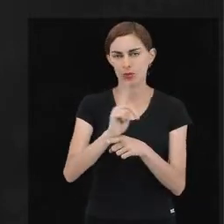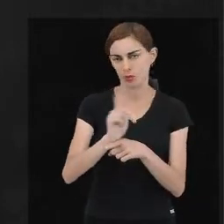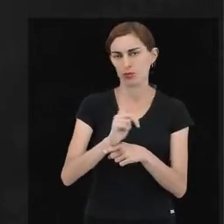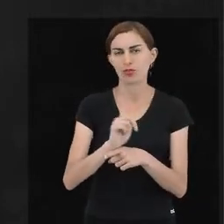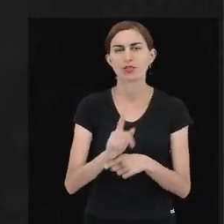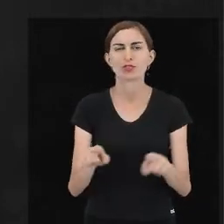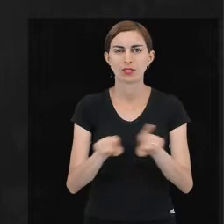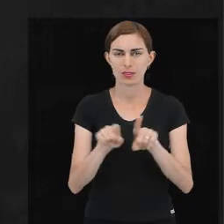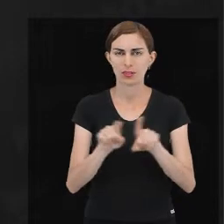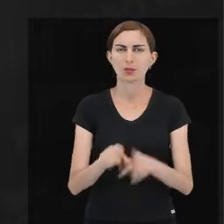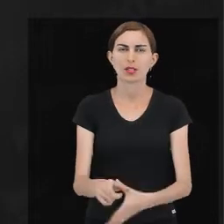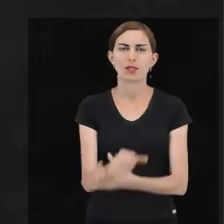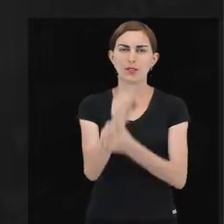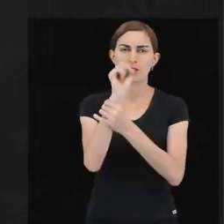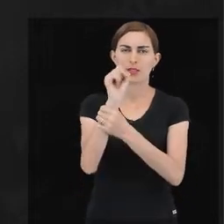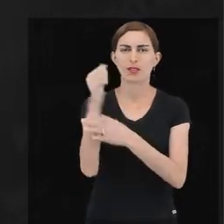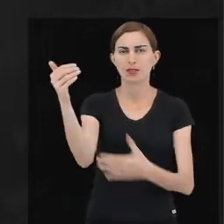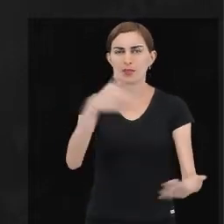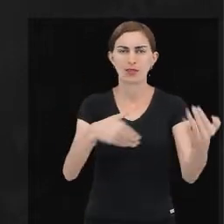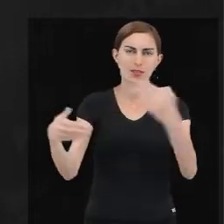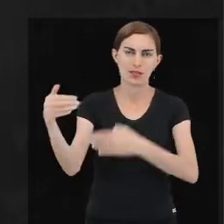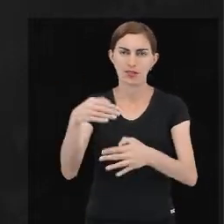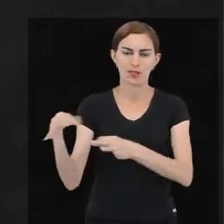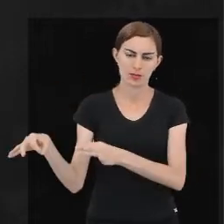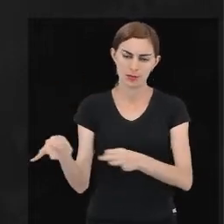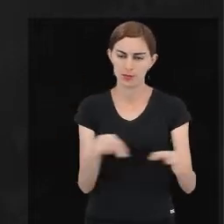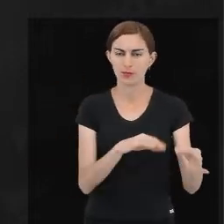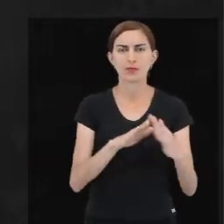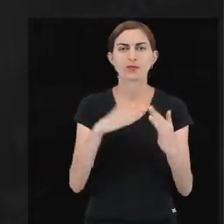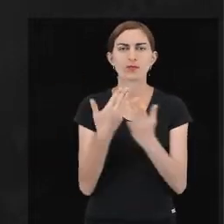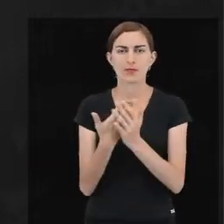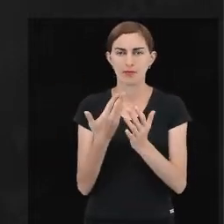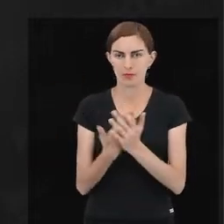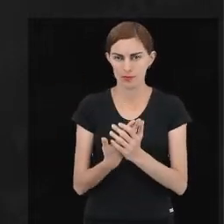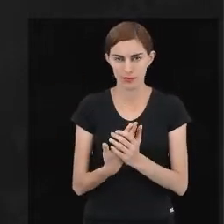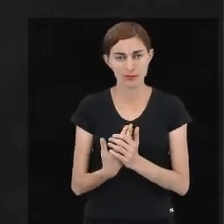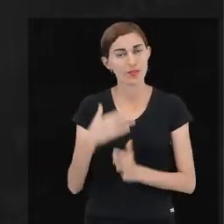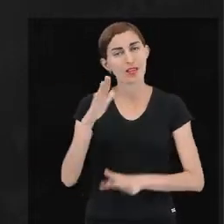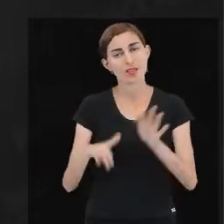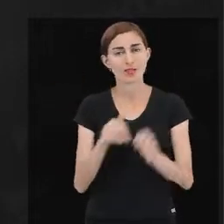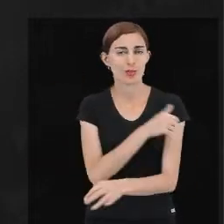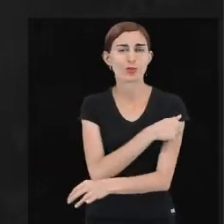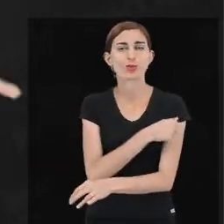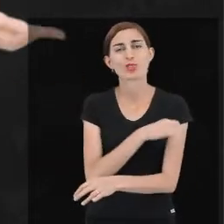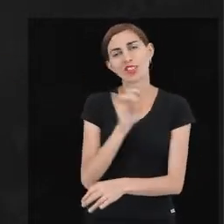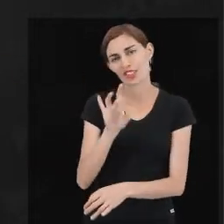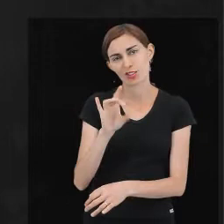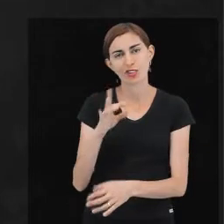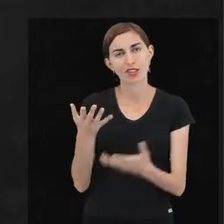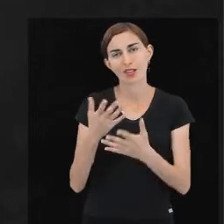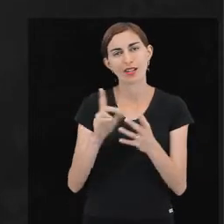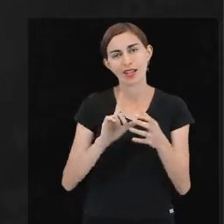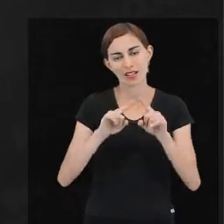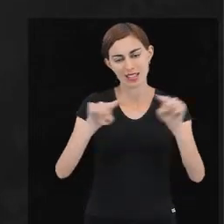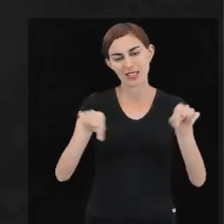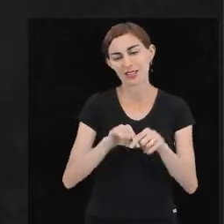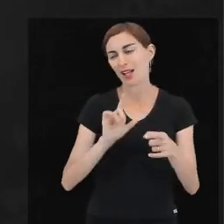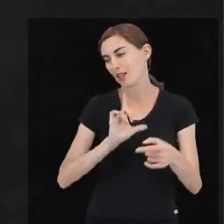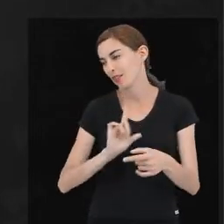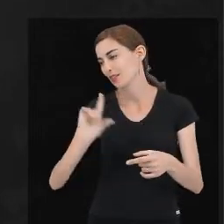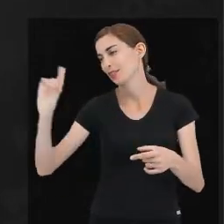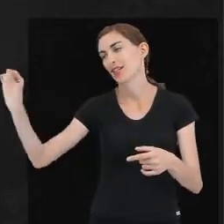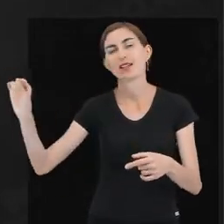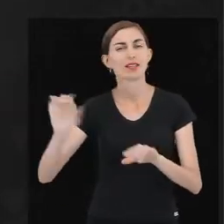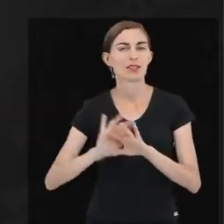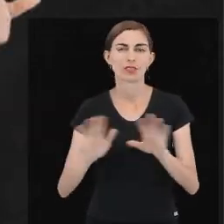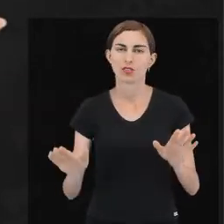gestor e temos também a garantia desse acesso e permanência do estudante na escola. Muitas vezes o estudante ele só quer isso, ser retirado da sala de aula. E